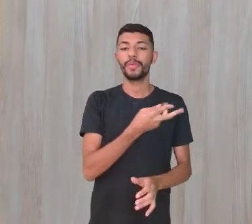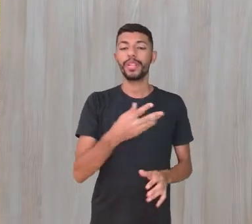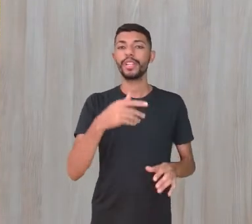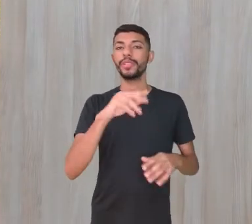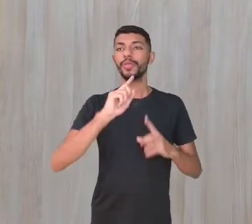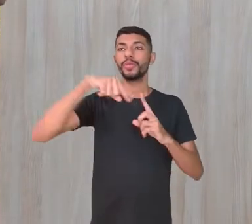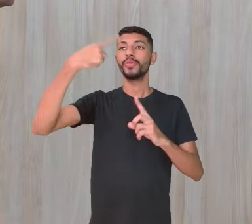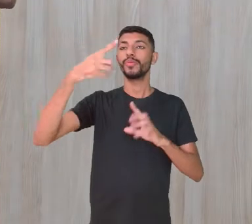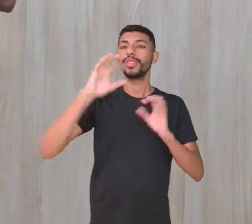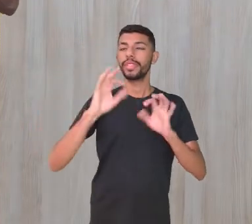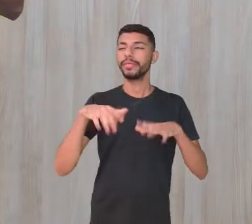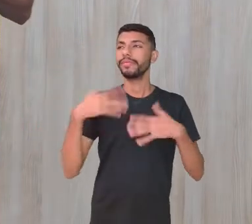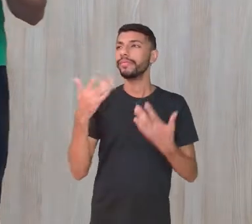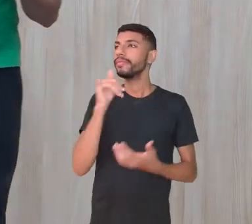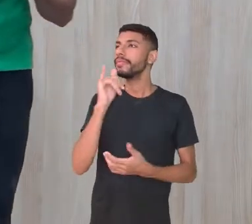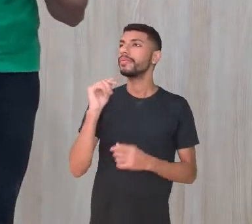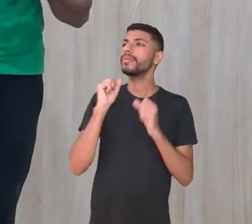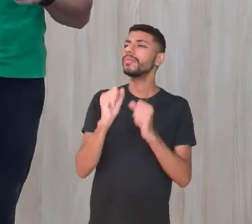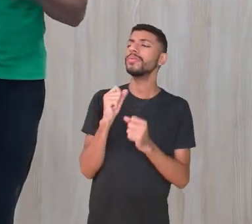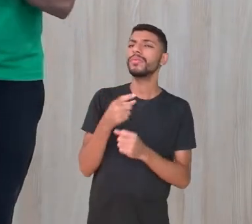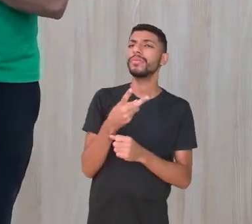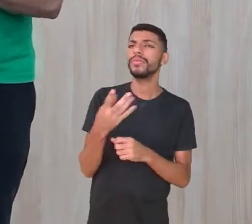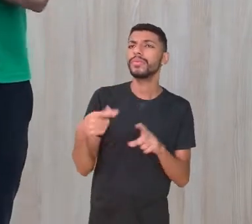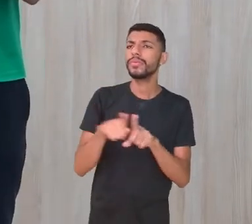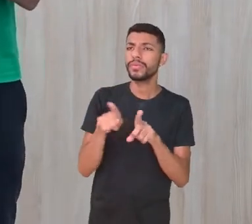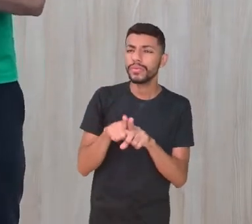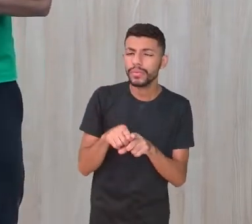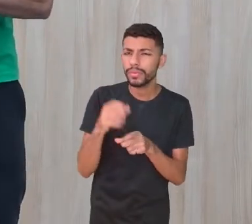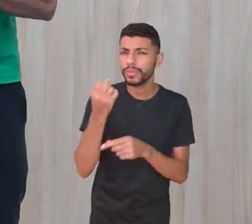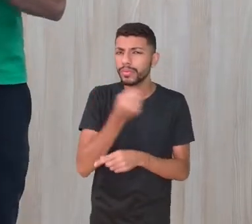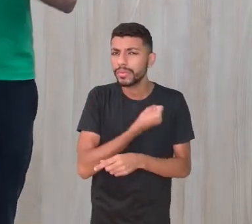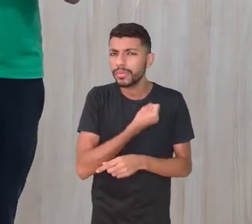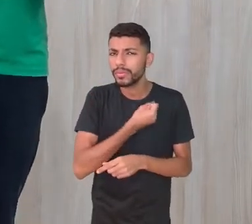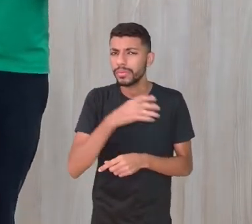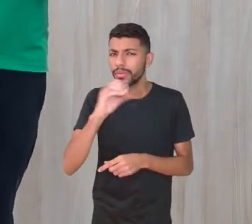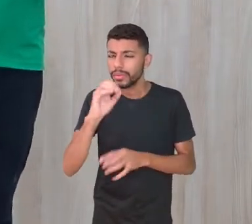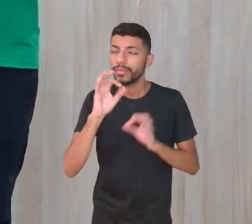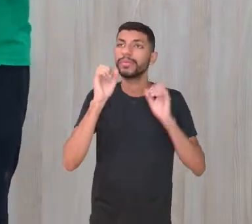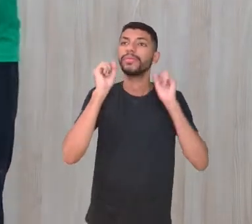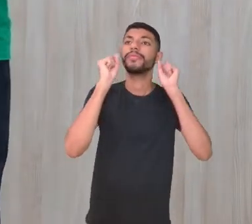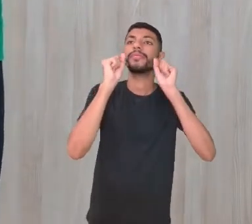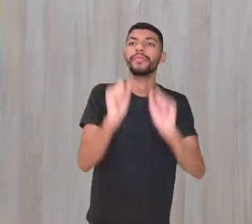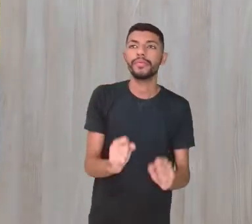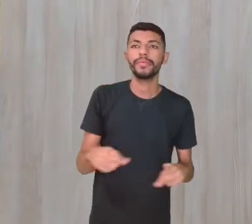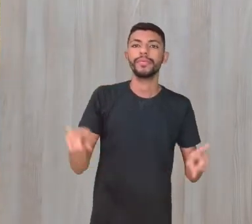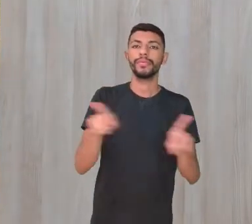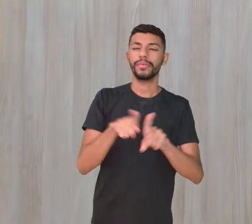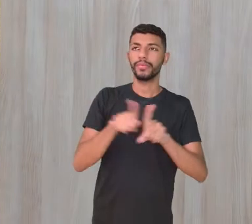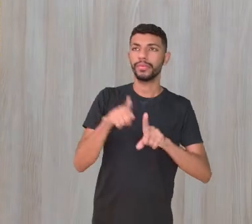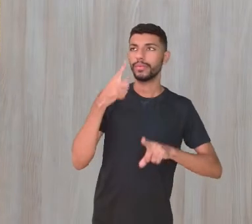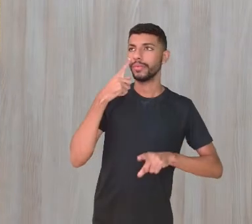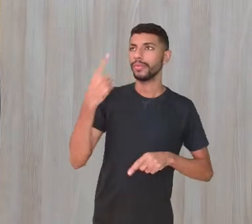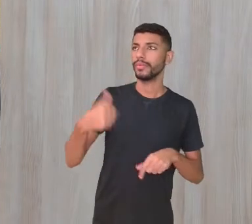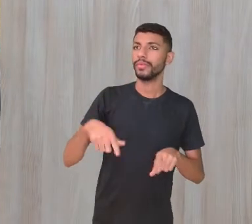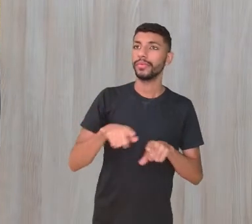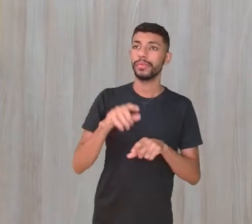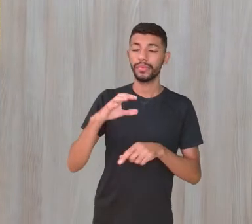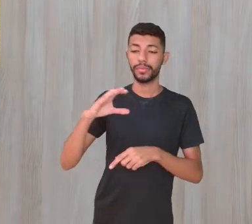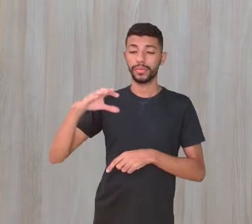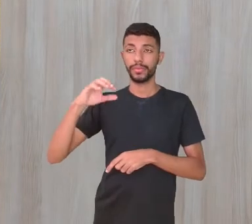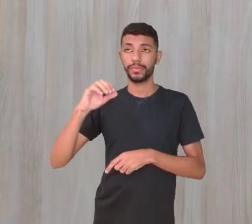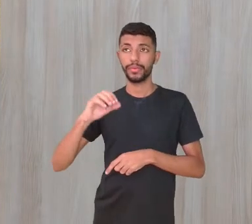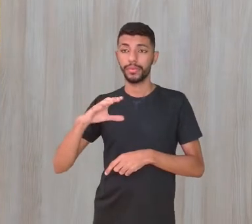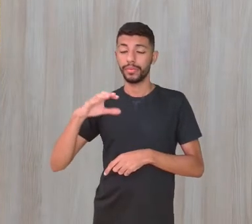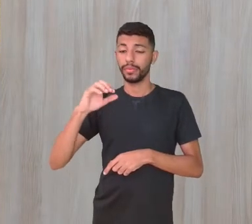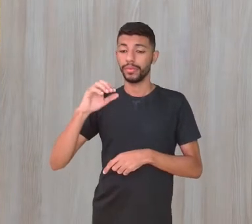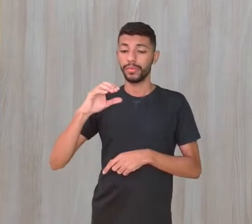expoente. Ah, Pedro, eu posso contar também a quantidade de zeros? Pode. A quantidade de zeros e a quantidade de números que vai aparecer